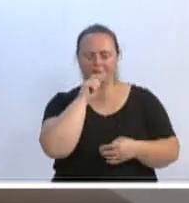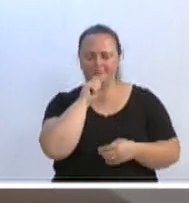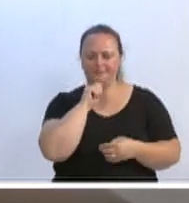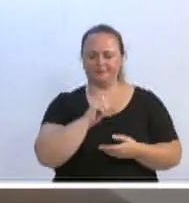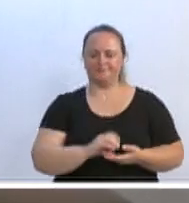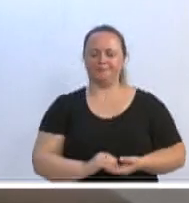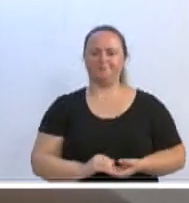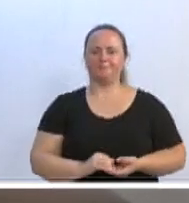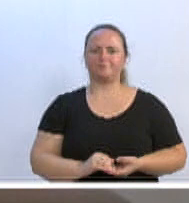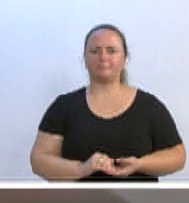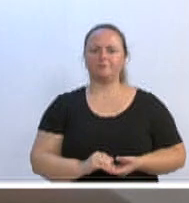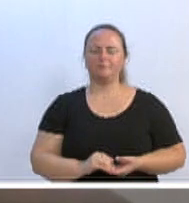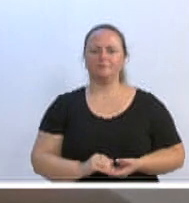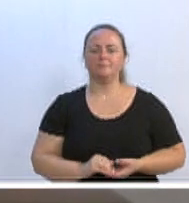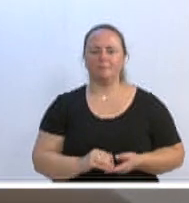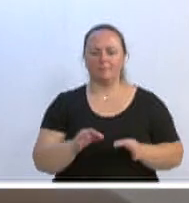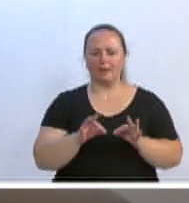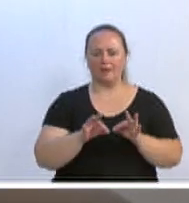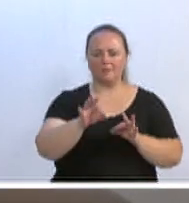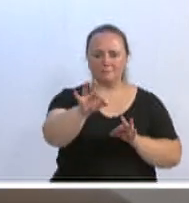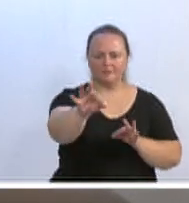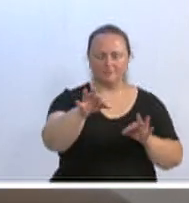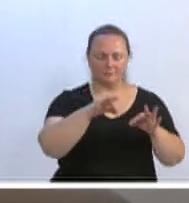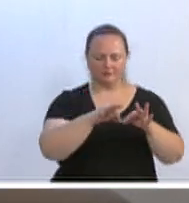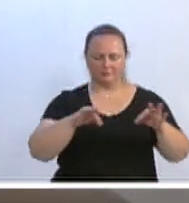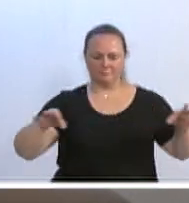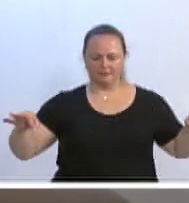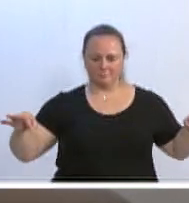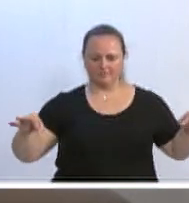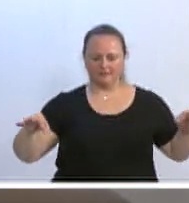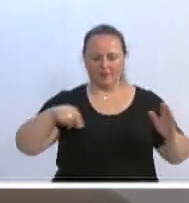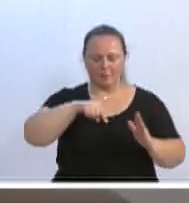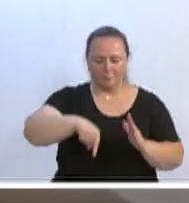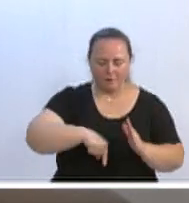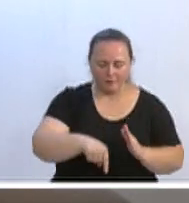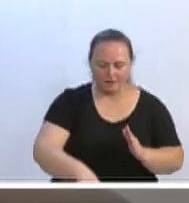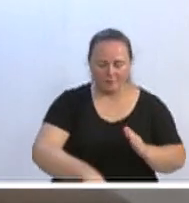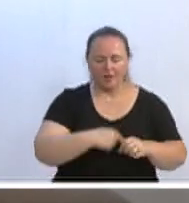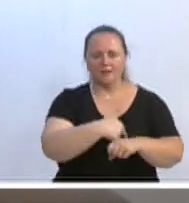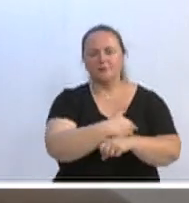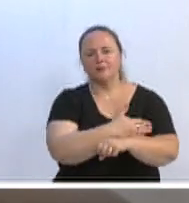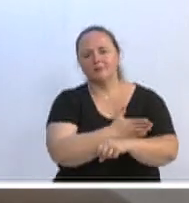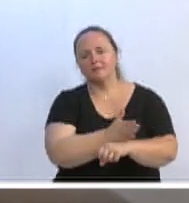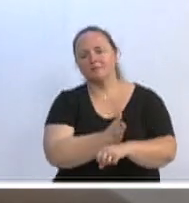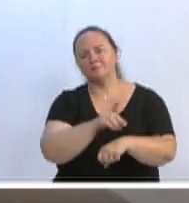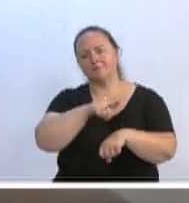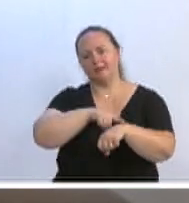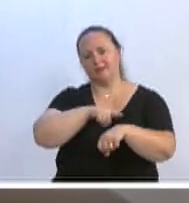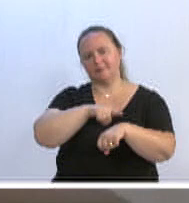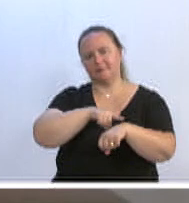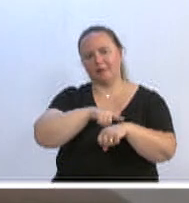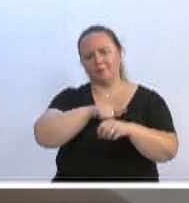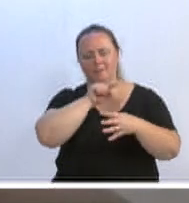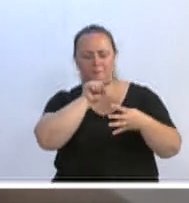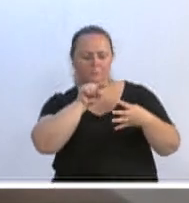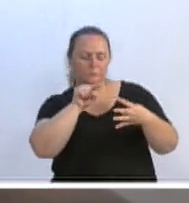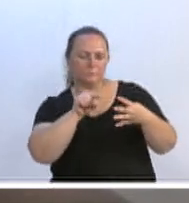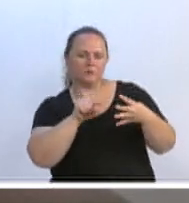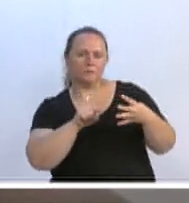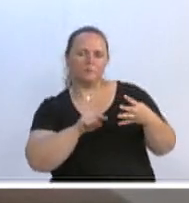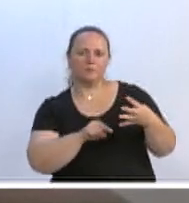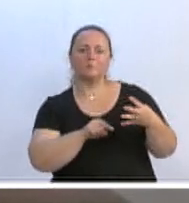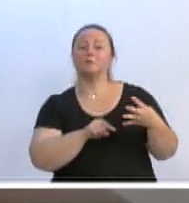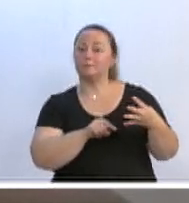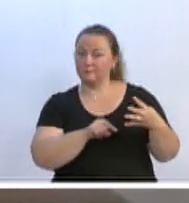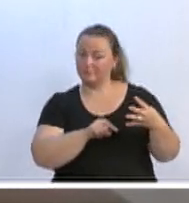comprimento, largura, profundidade e tempo. São essas quatro medidas